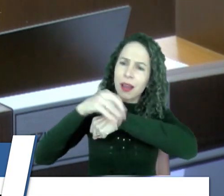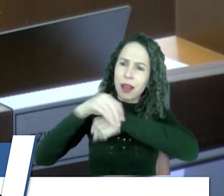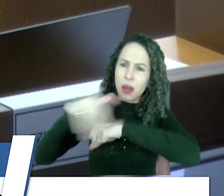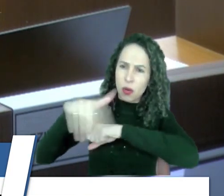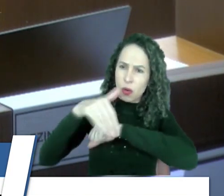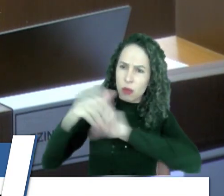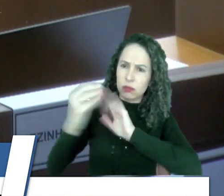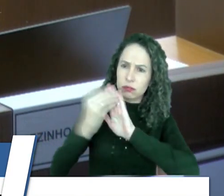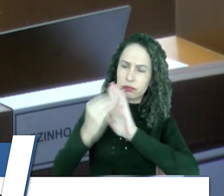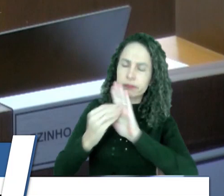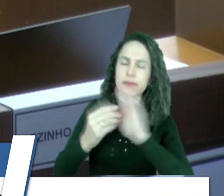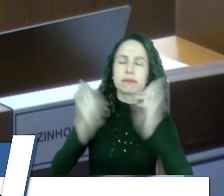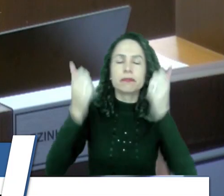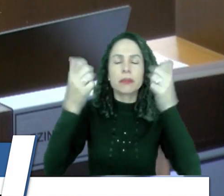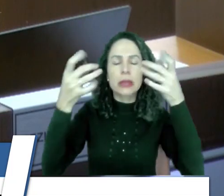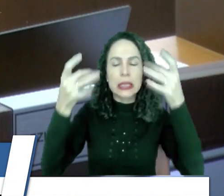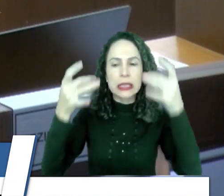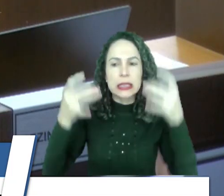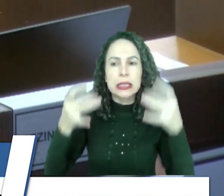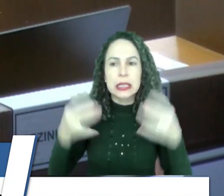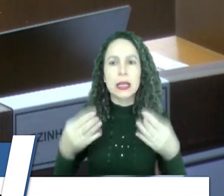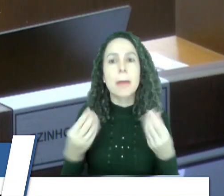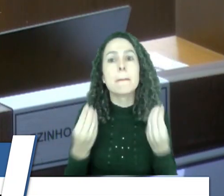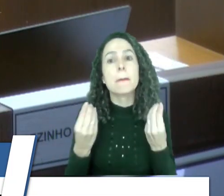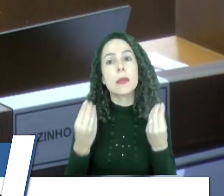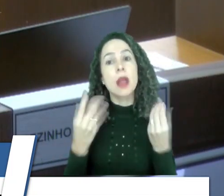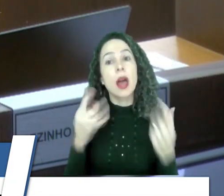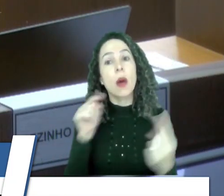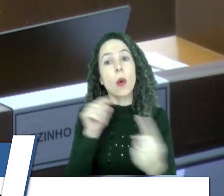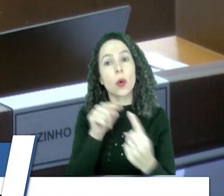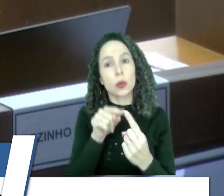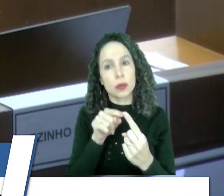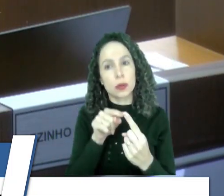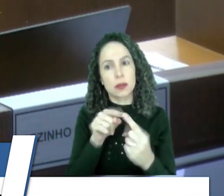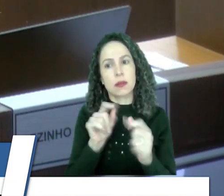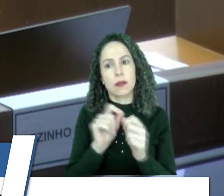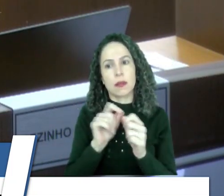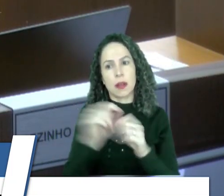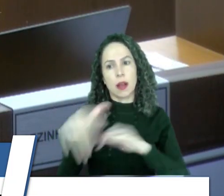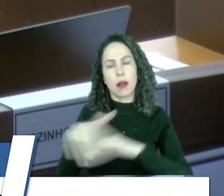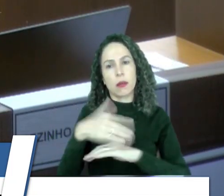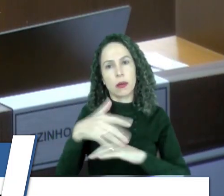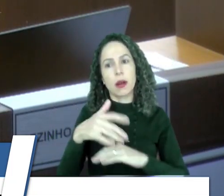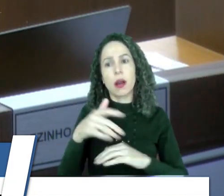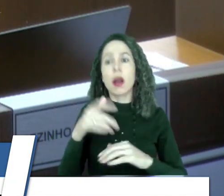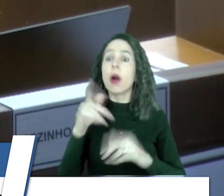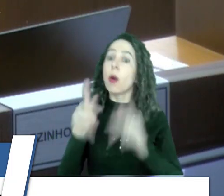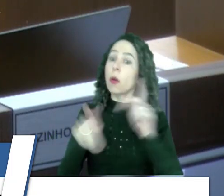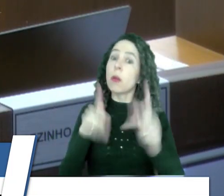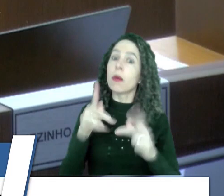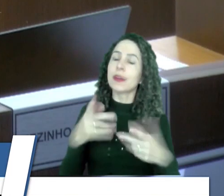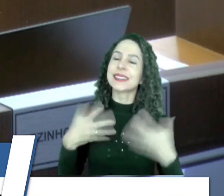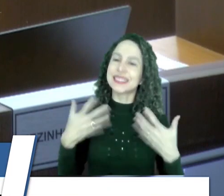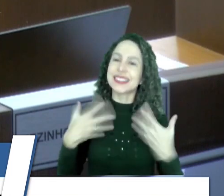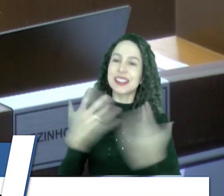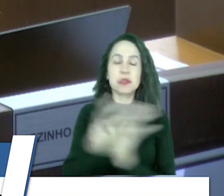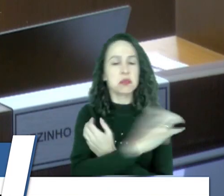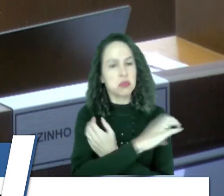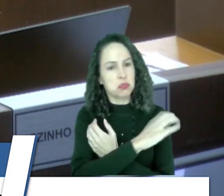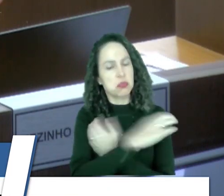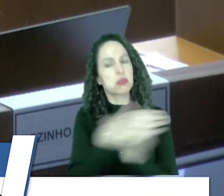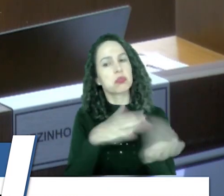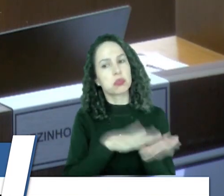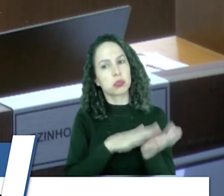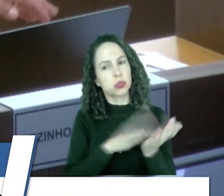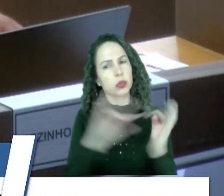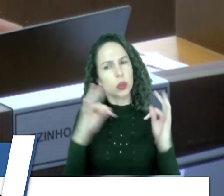muito bem para que ia servir fazer aquela rua lá. E o povo lá está muito contente, viu, Claudinei? Tem que parabenizar aí todos os vereadores,